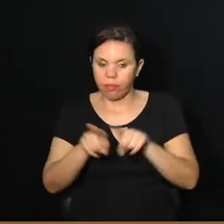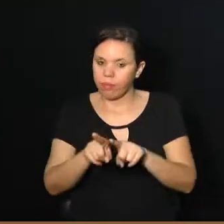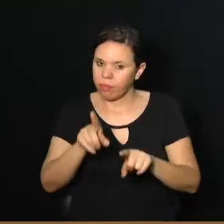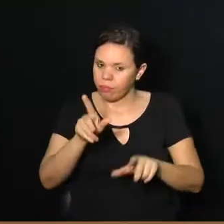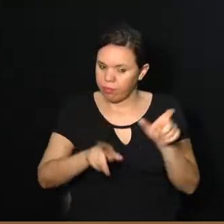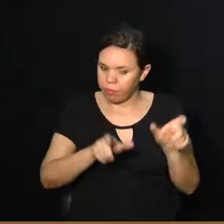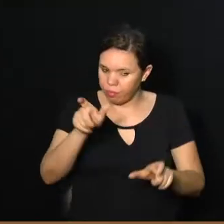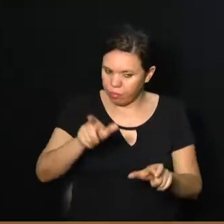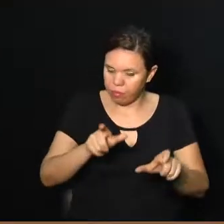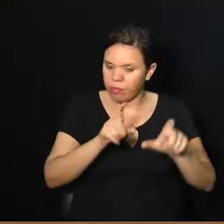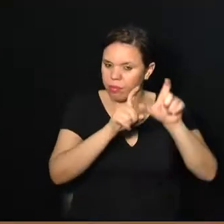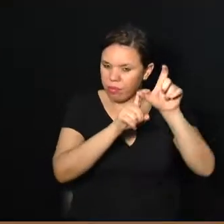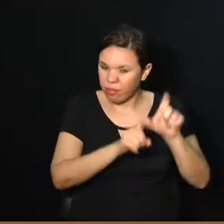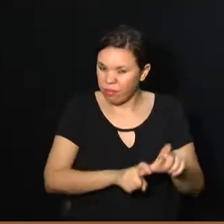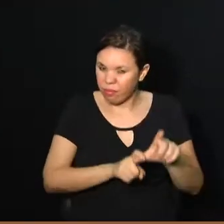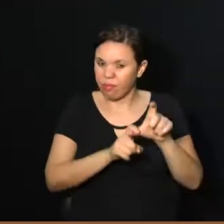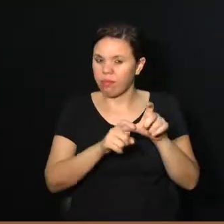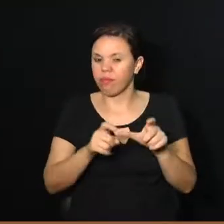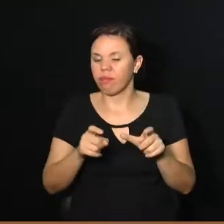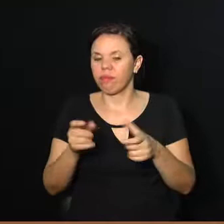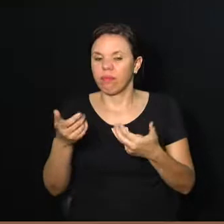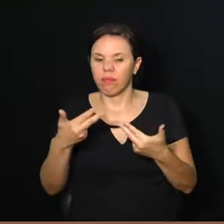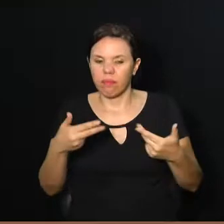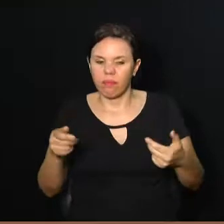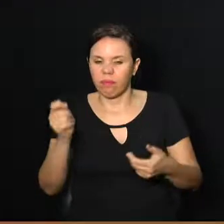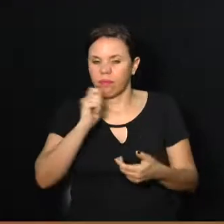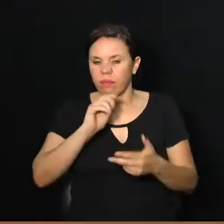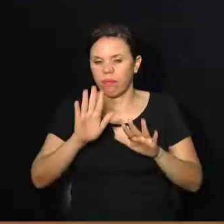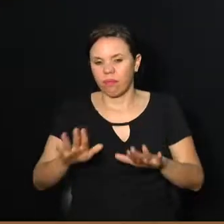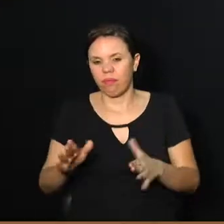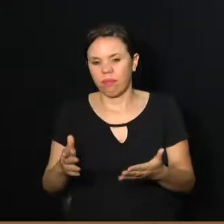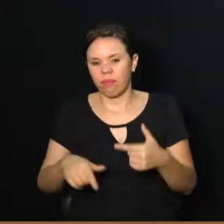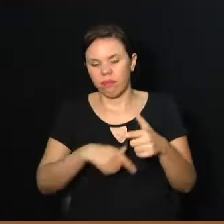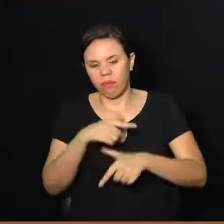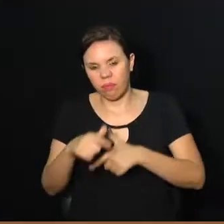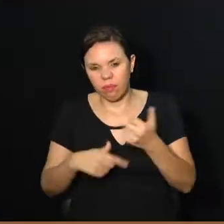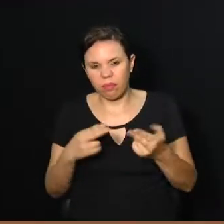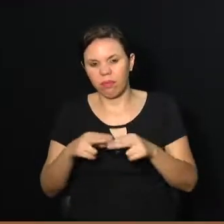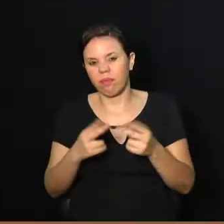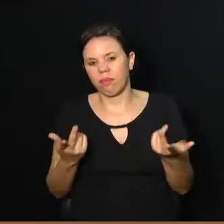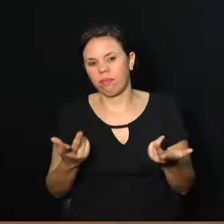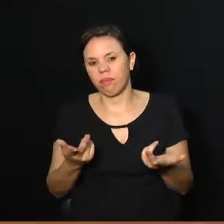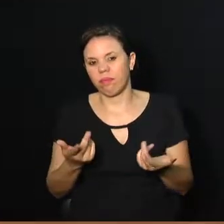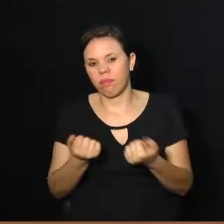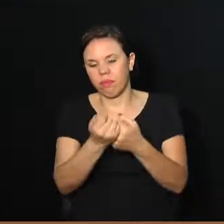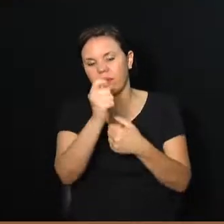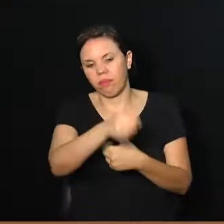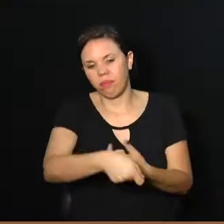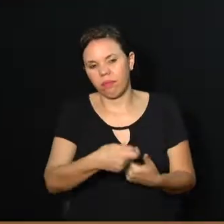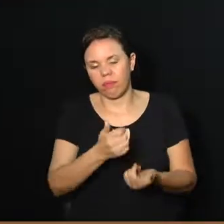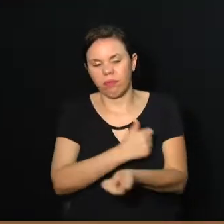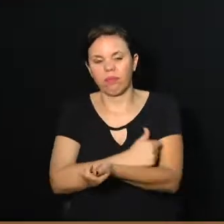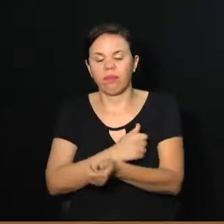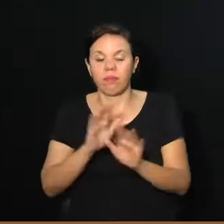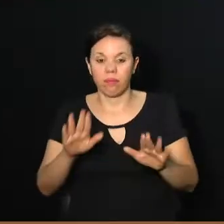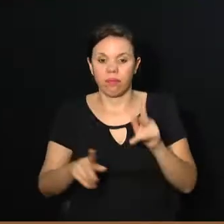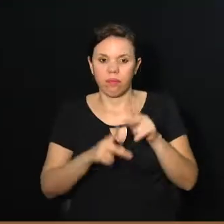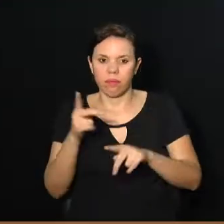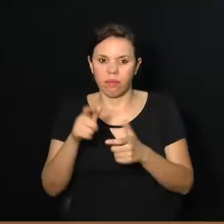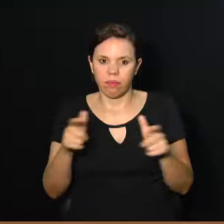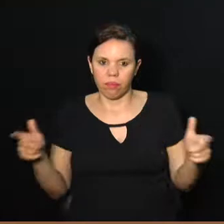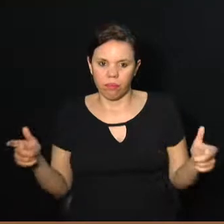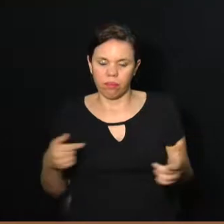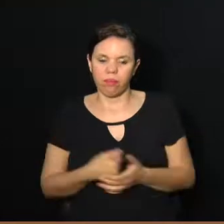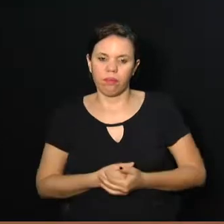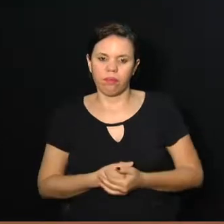dependente químico, mas ele traficava para poder sustentar o vício e acaba sendo preso pelo tráfico. E essa população ela vai saindo